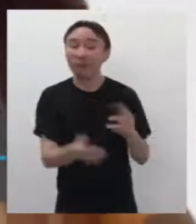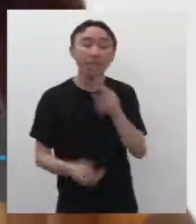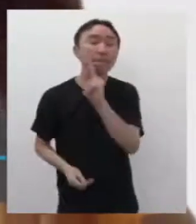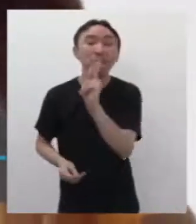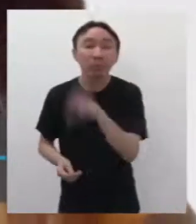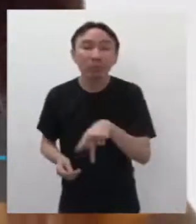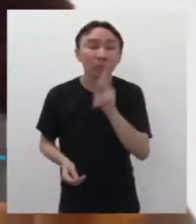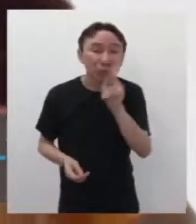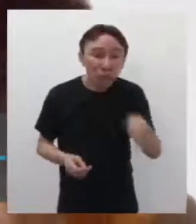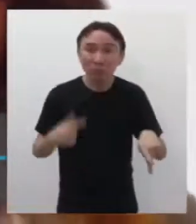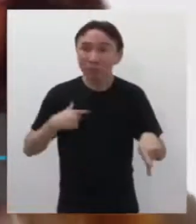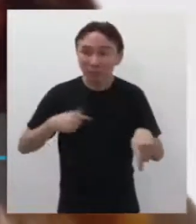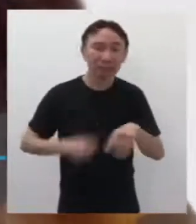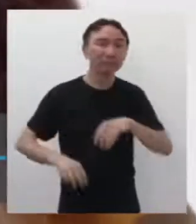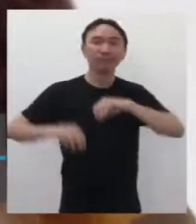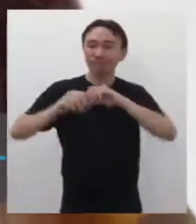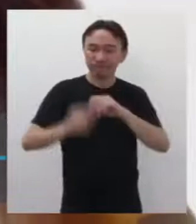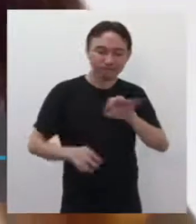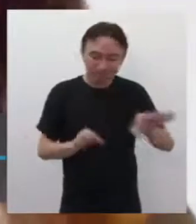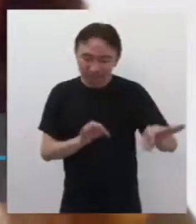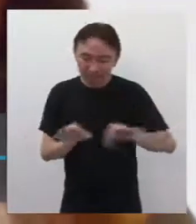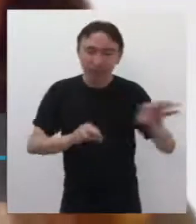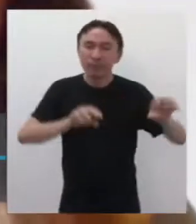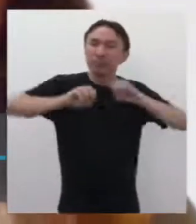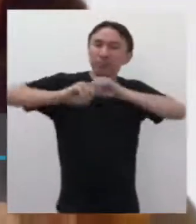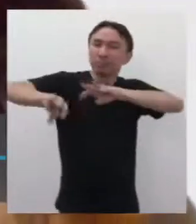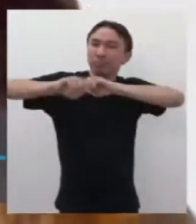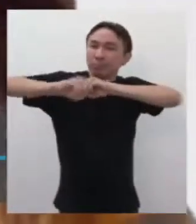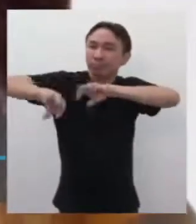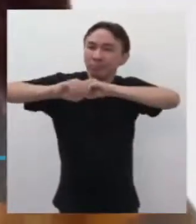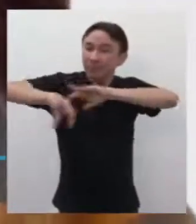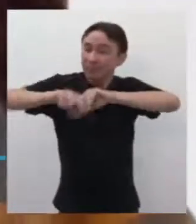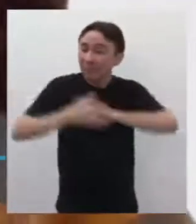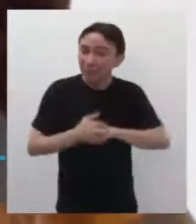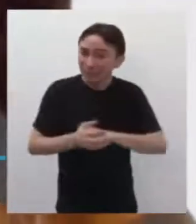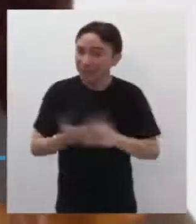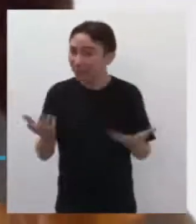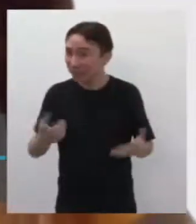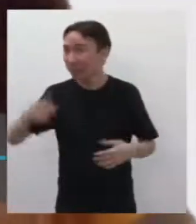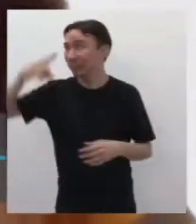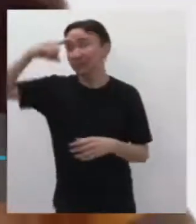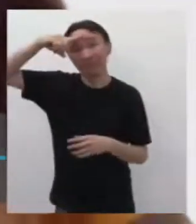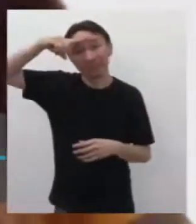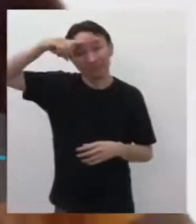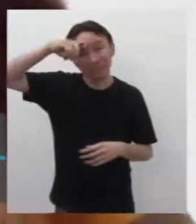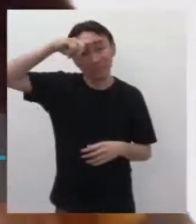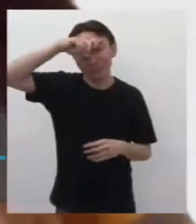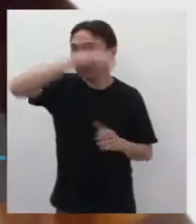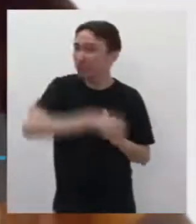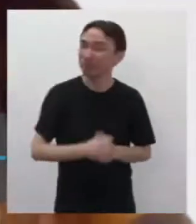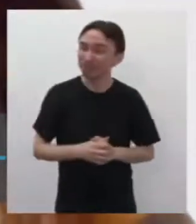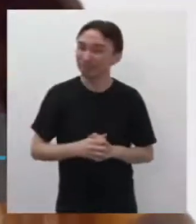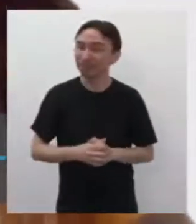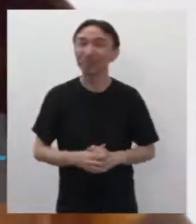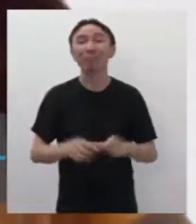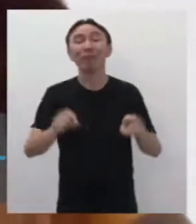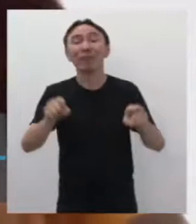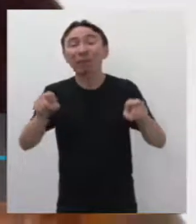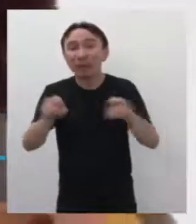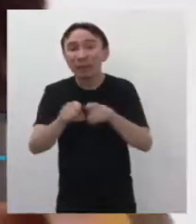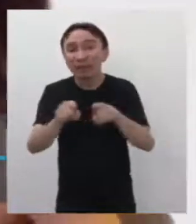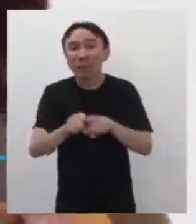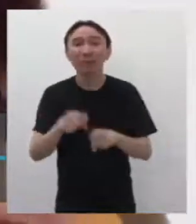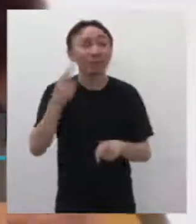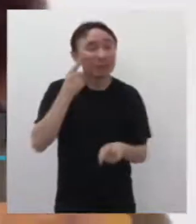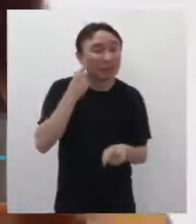né? Seus cumprimentos diários, já é mais difícil. E a gente vai estar lidando também com